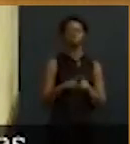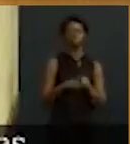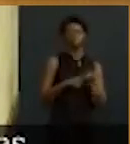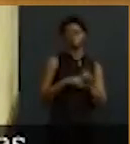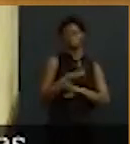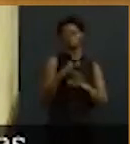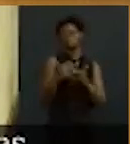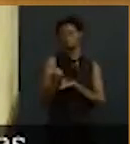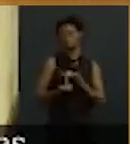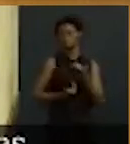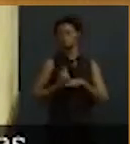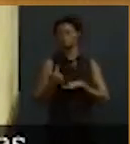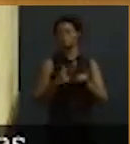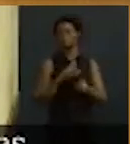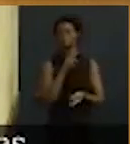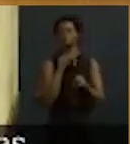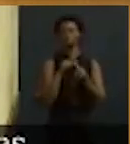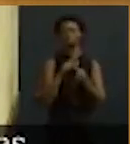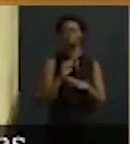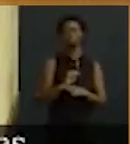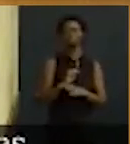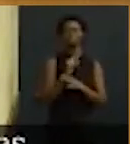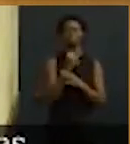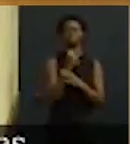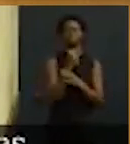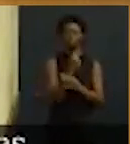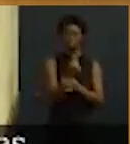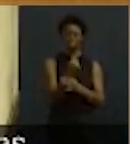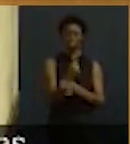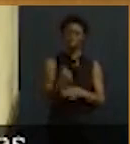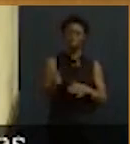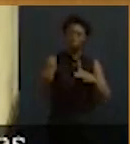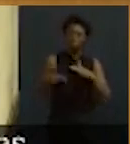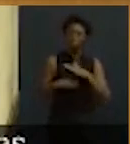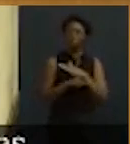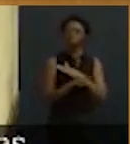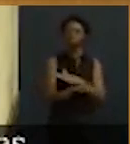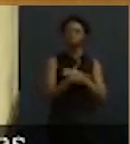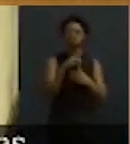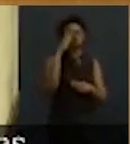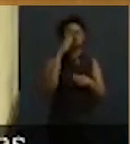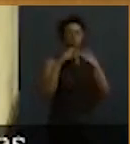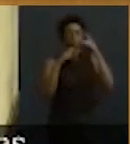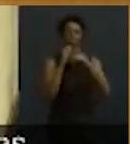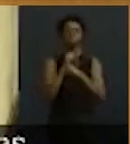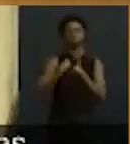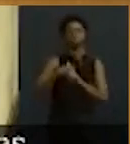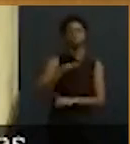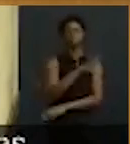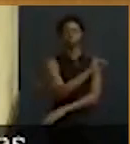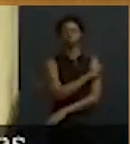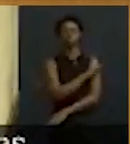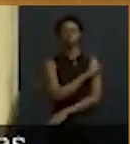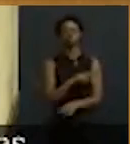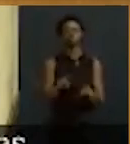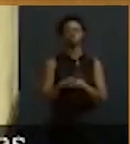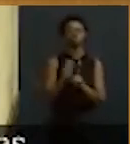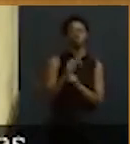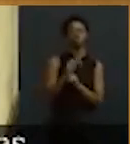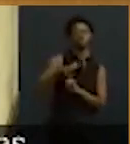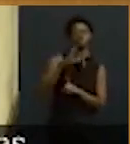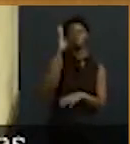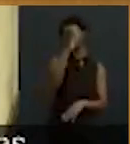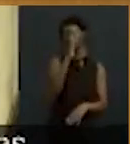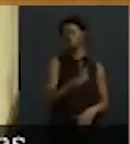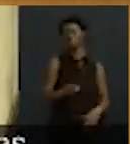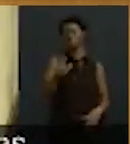resultam na defesa intransigente dos interesses da sociedade fluminense e também da sociedade